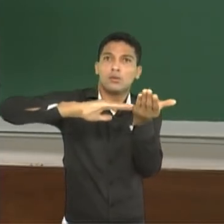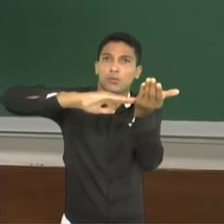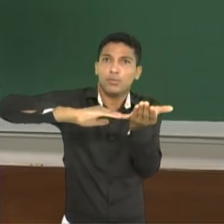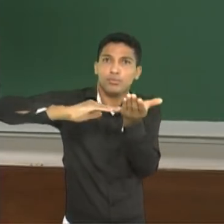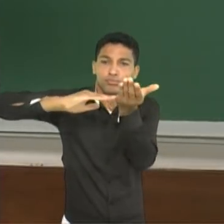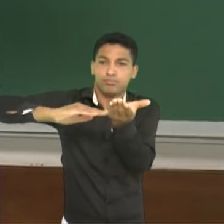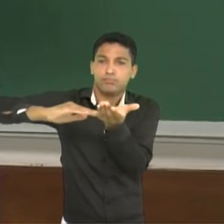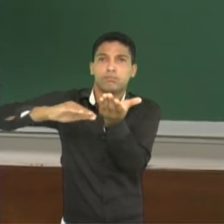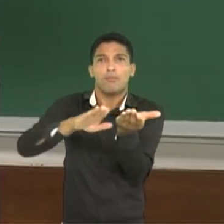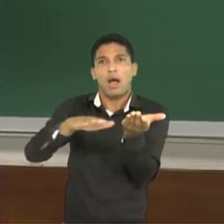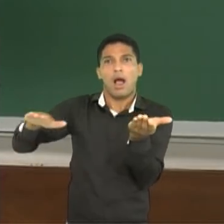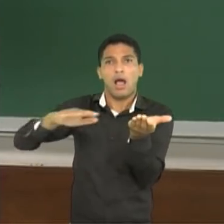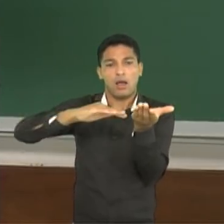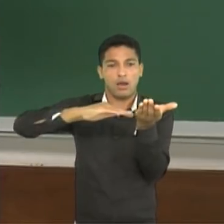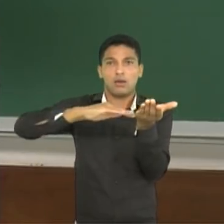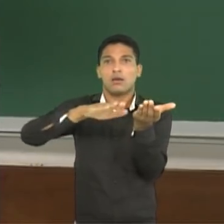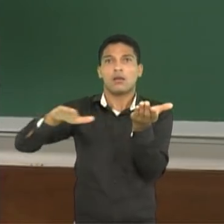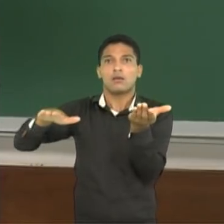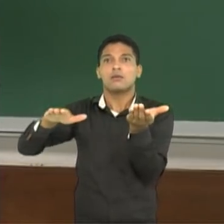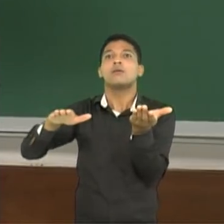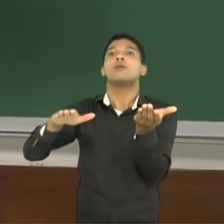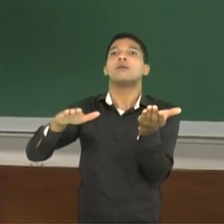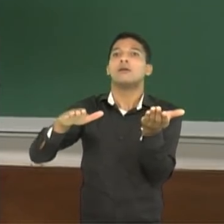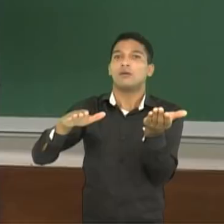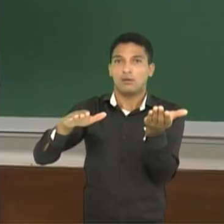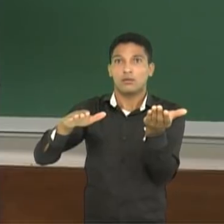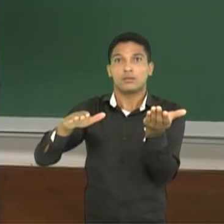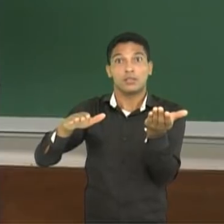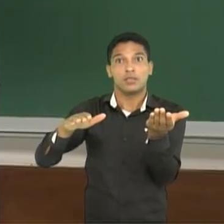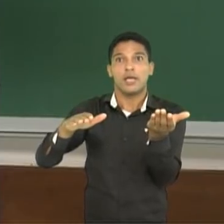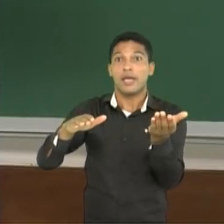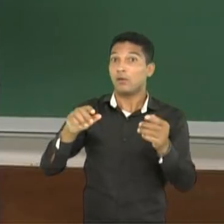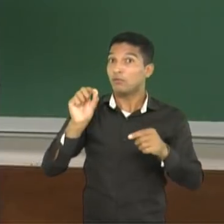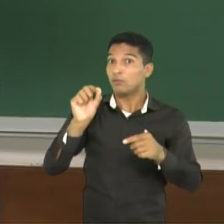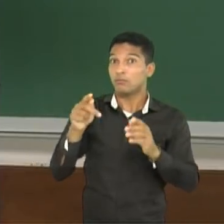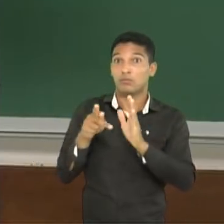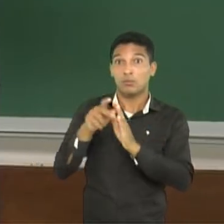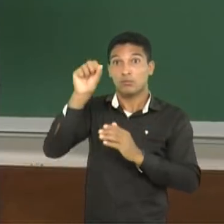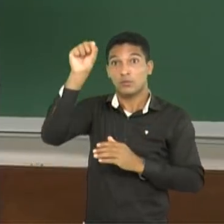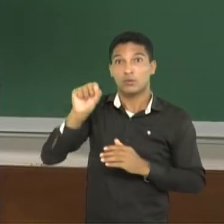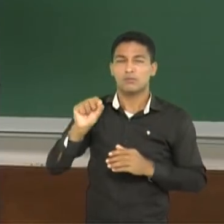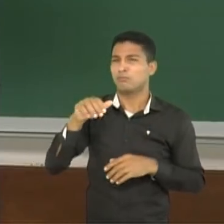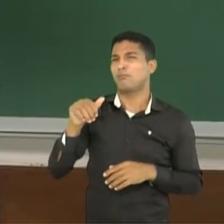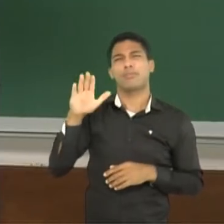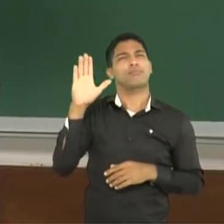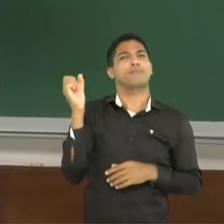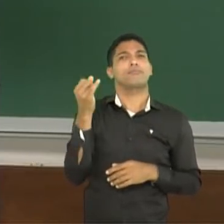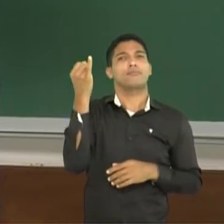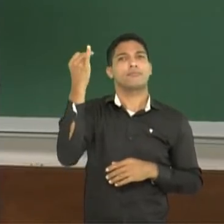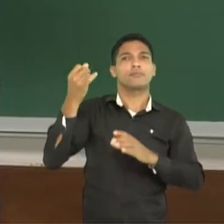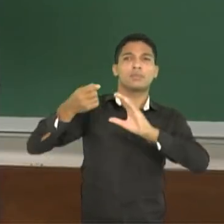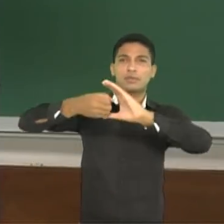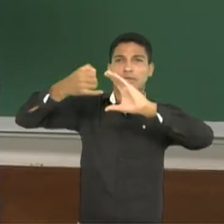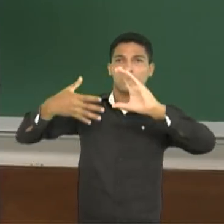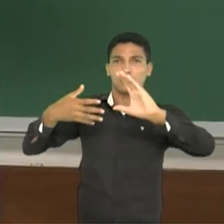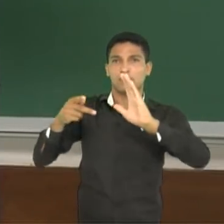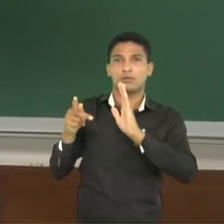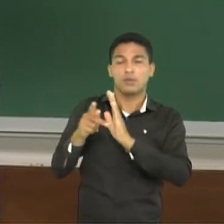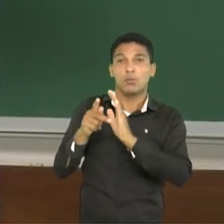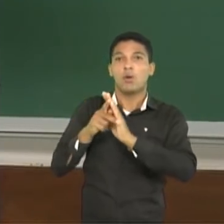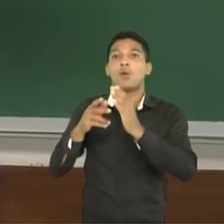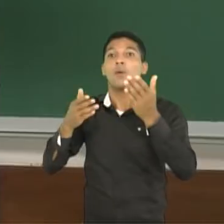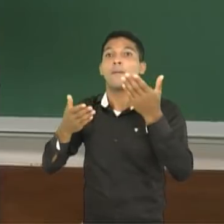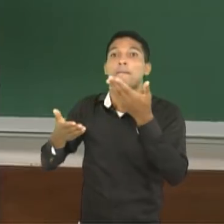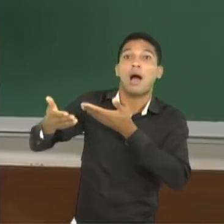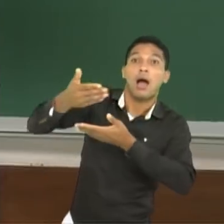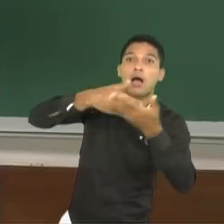Brasil, esses que estão relacionados aqui da região Sul vão aparecer como extremamente importantes para essa característica ali da integração